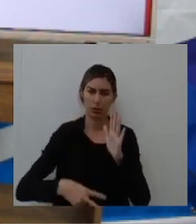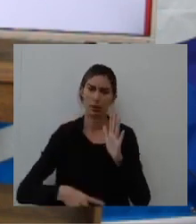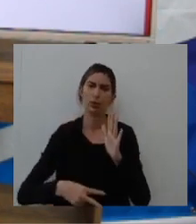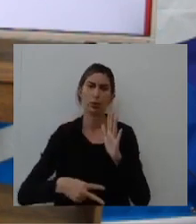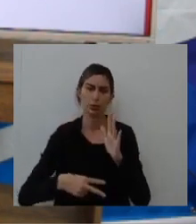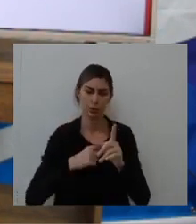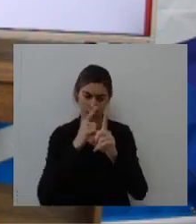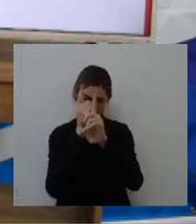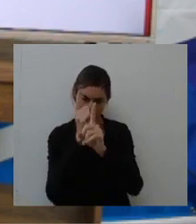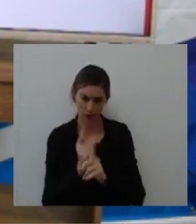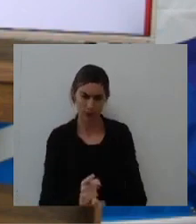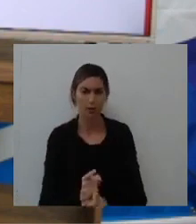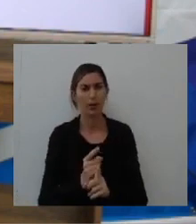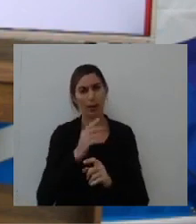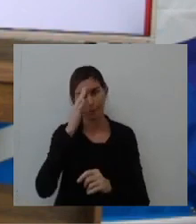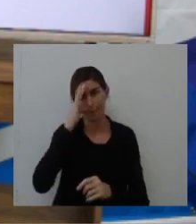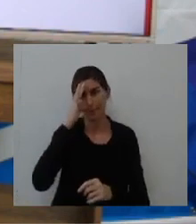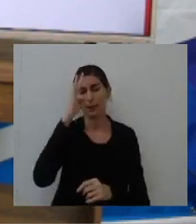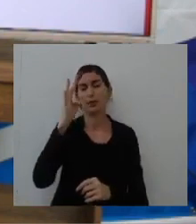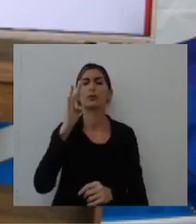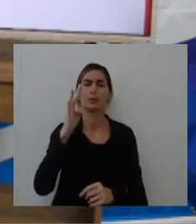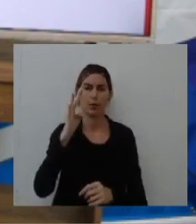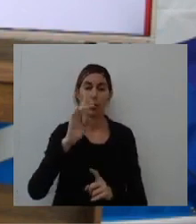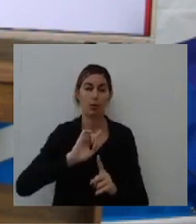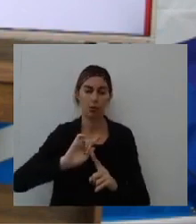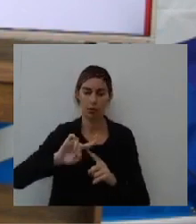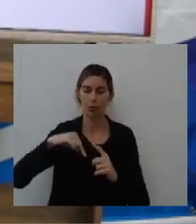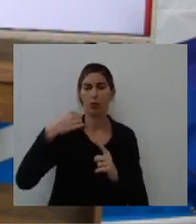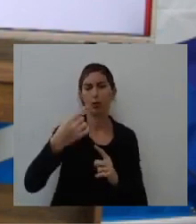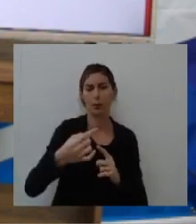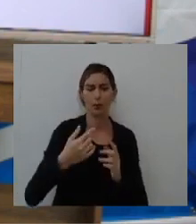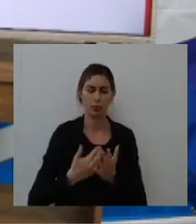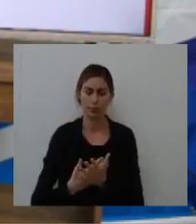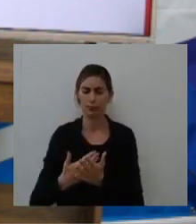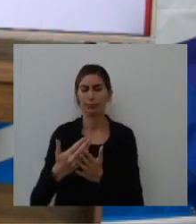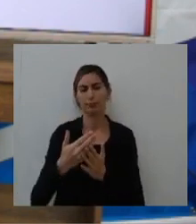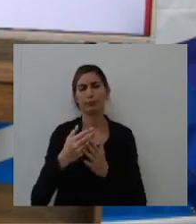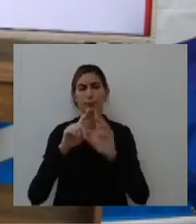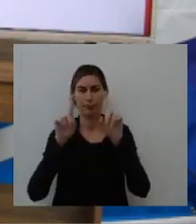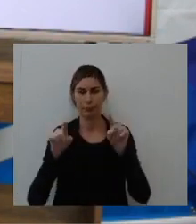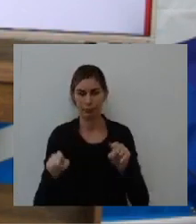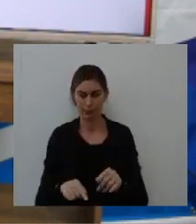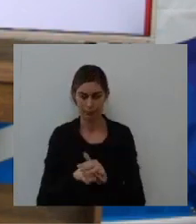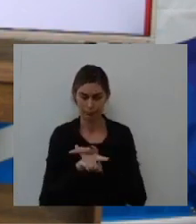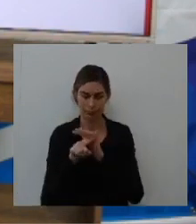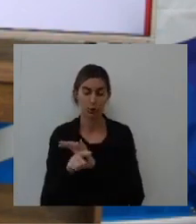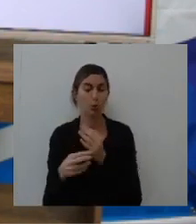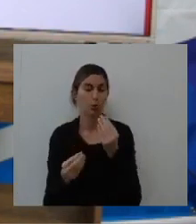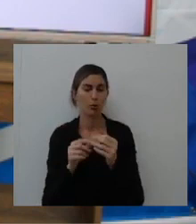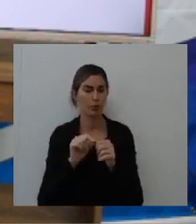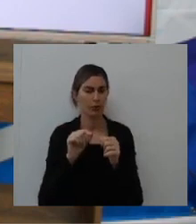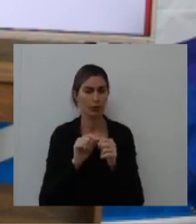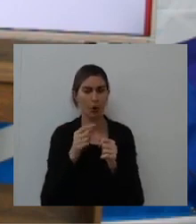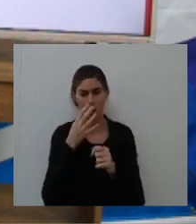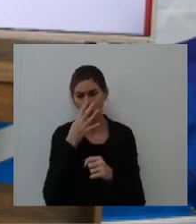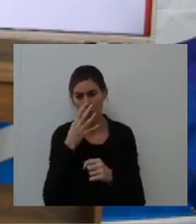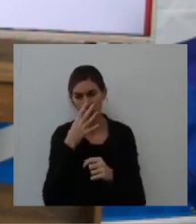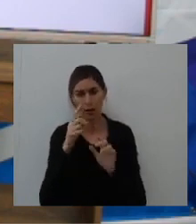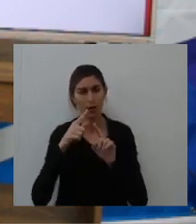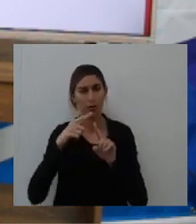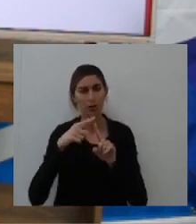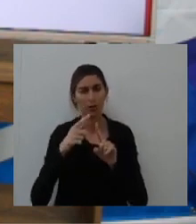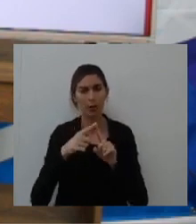para identificar aquilo que é o principal e depois partir para aquilo que está na entrelinha. Como é que você faz isso? Observe o tipo